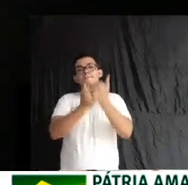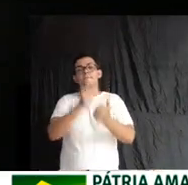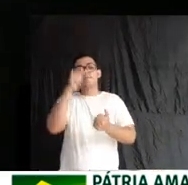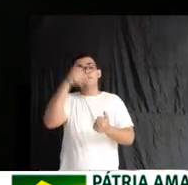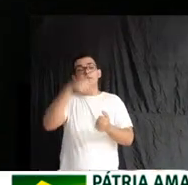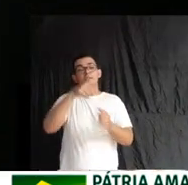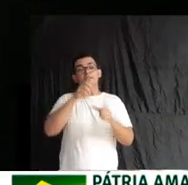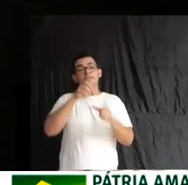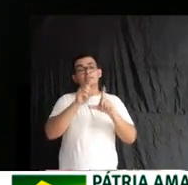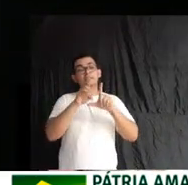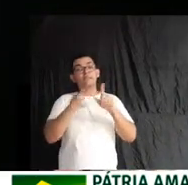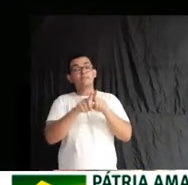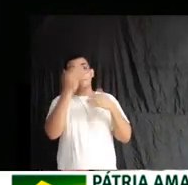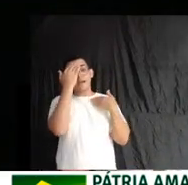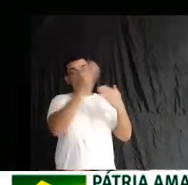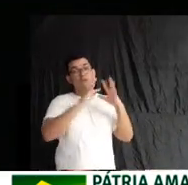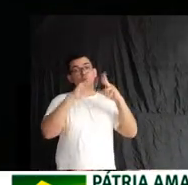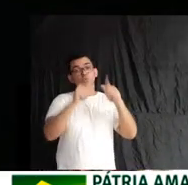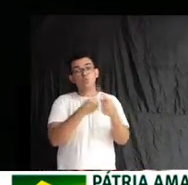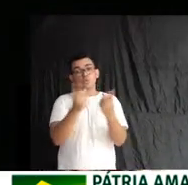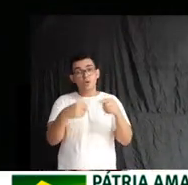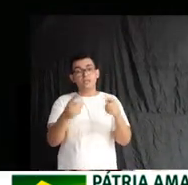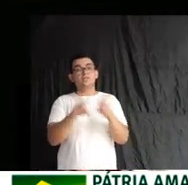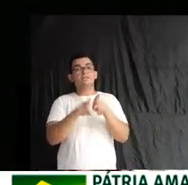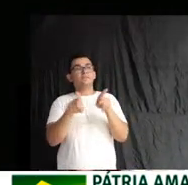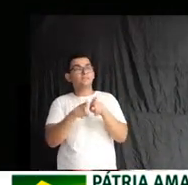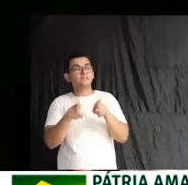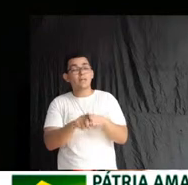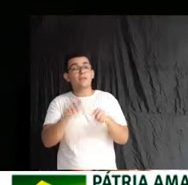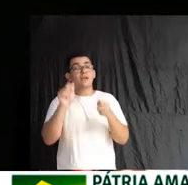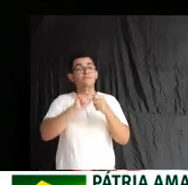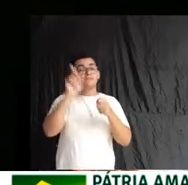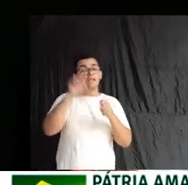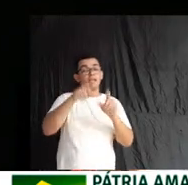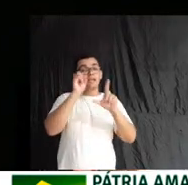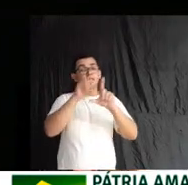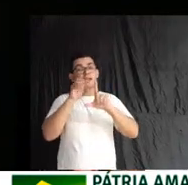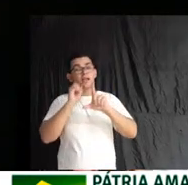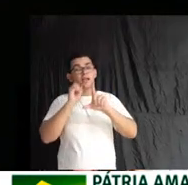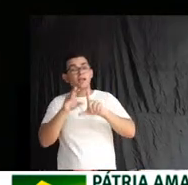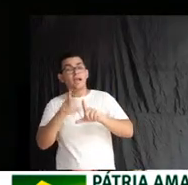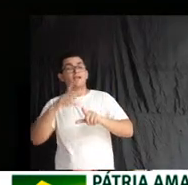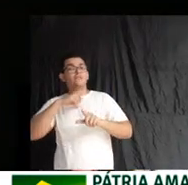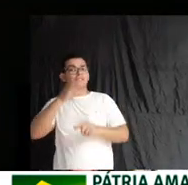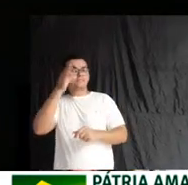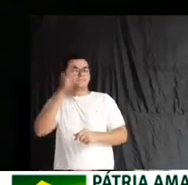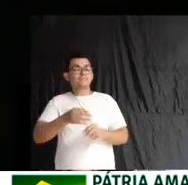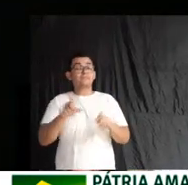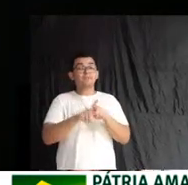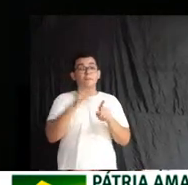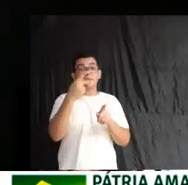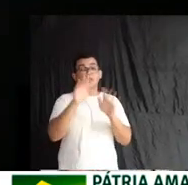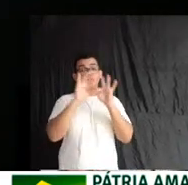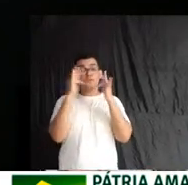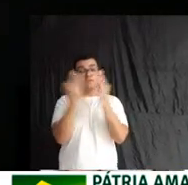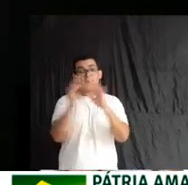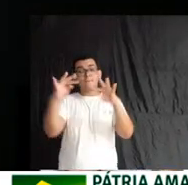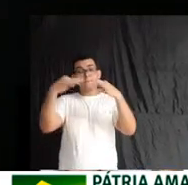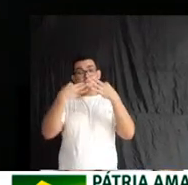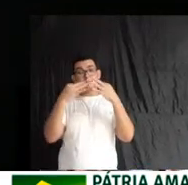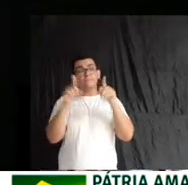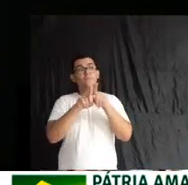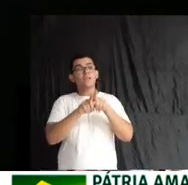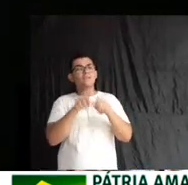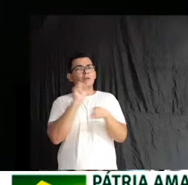live, agradecendo também aos cantores que estão aqui fazendo essa live para você e também a sua família. Daqui a